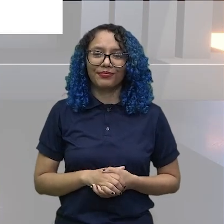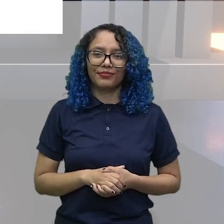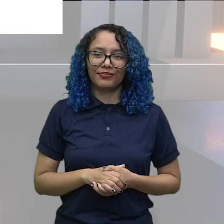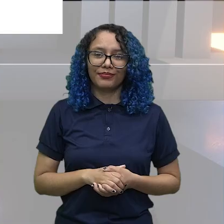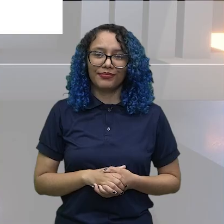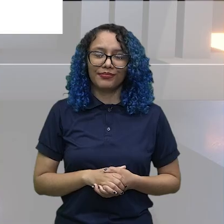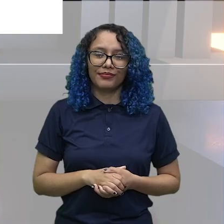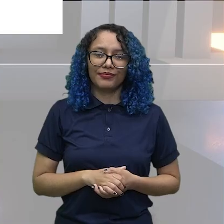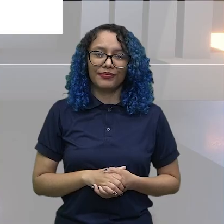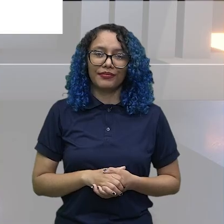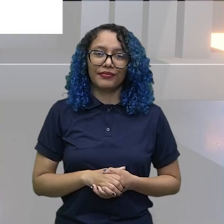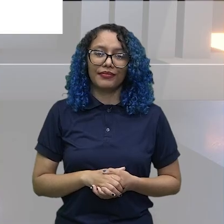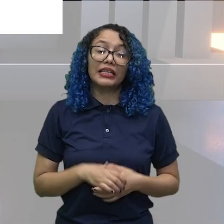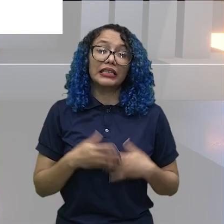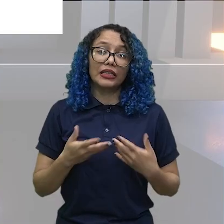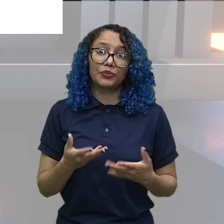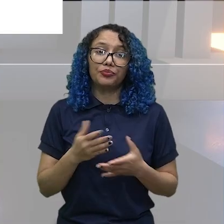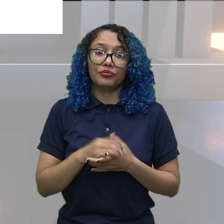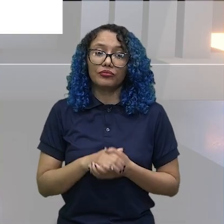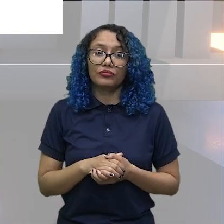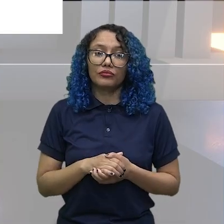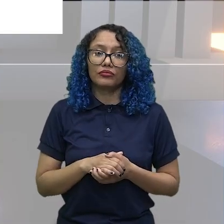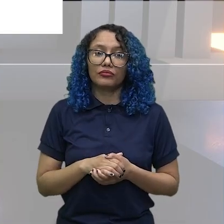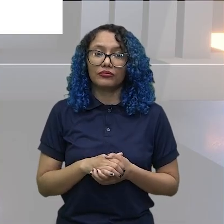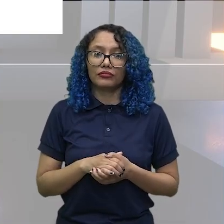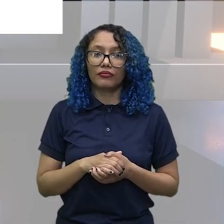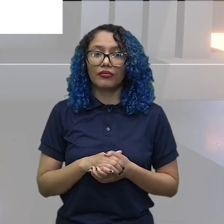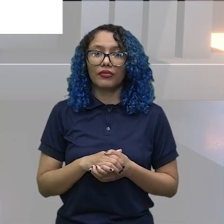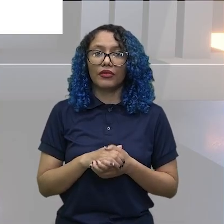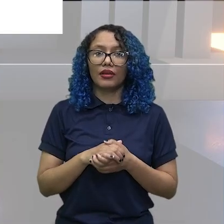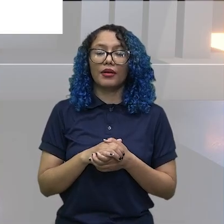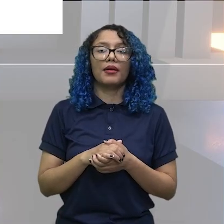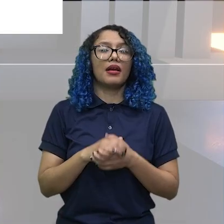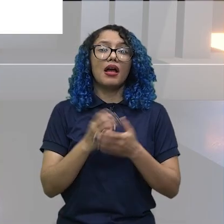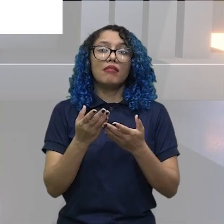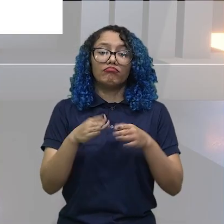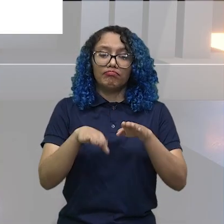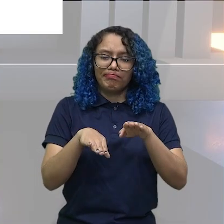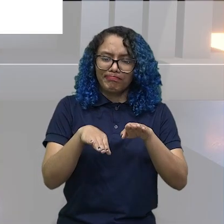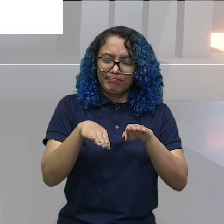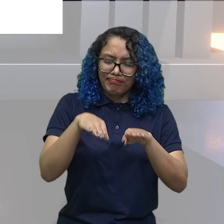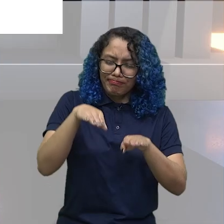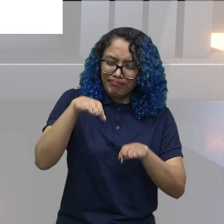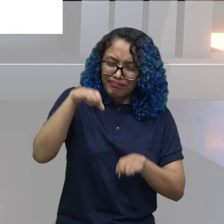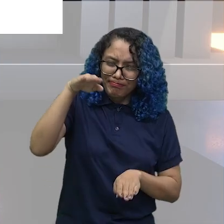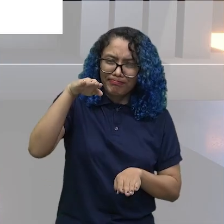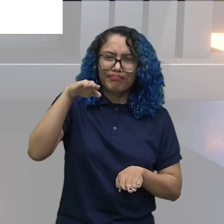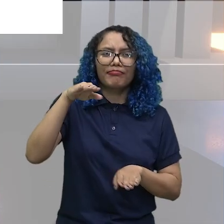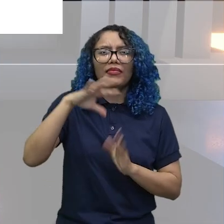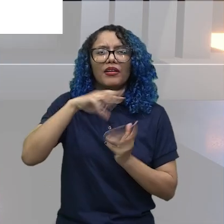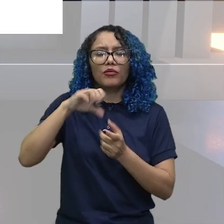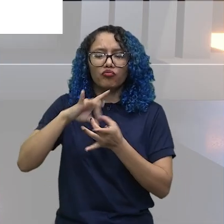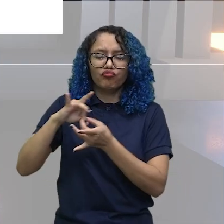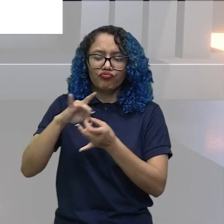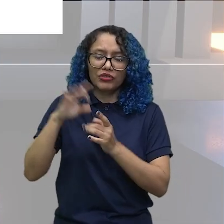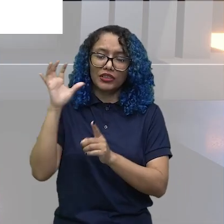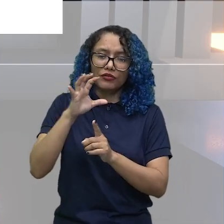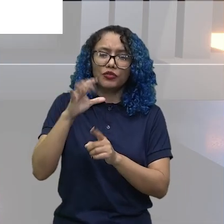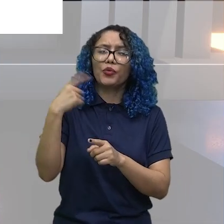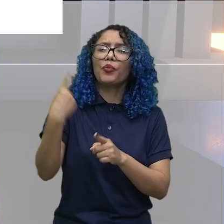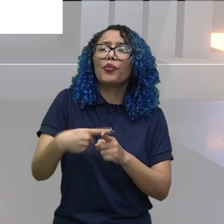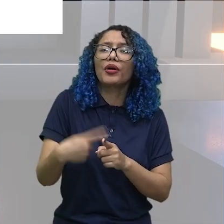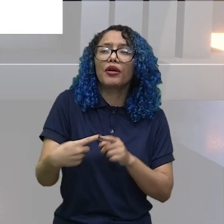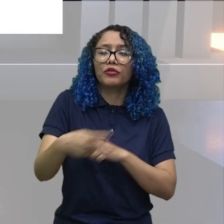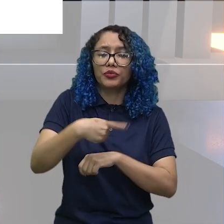Olha, essa desigualdade ela ficou mais acentuada, ela se agravou com a globalização, porque os países